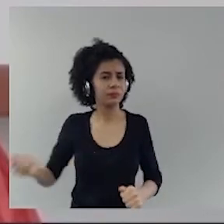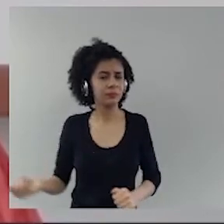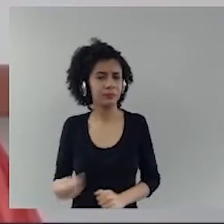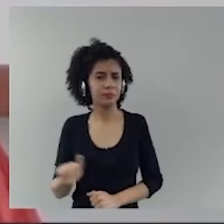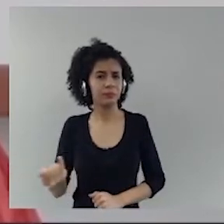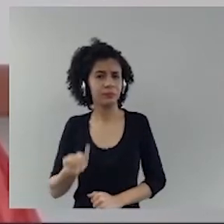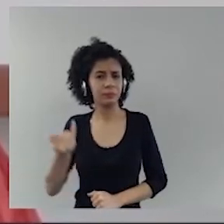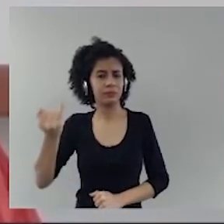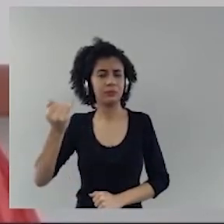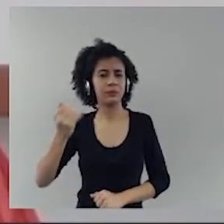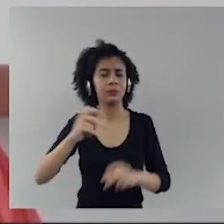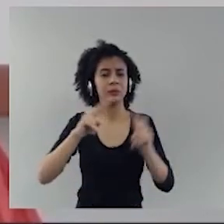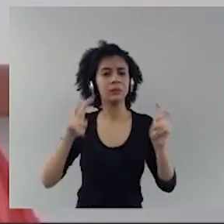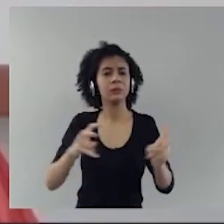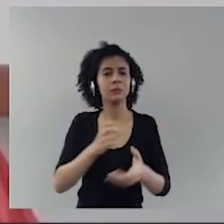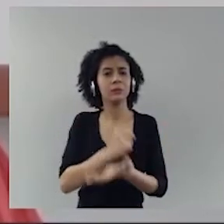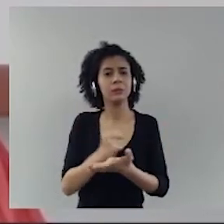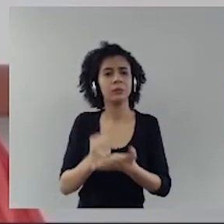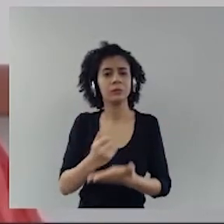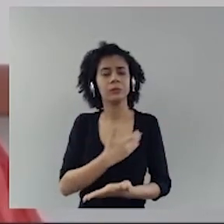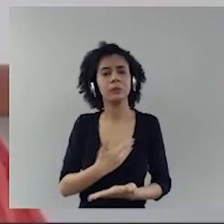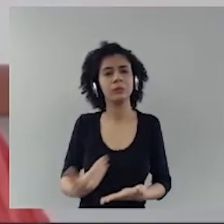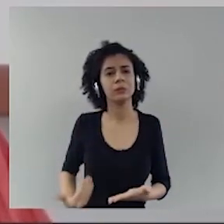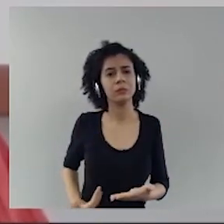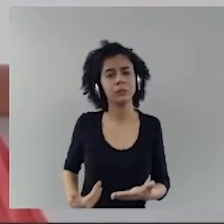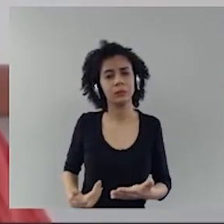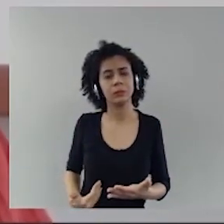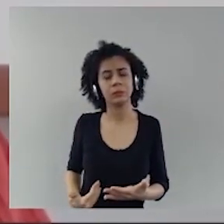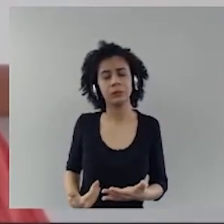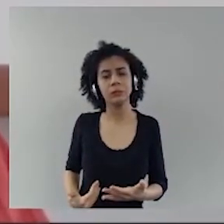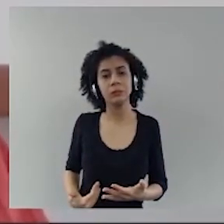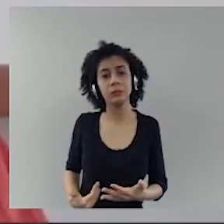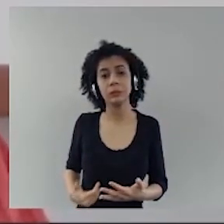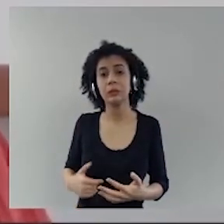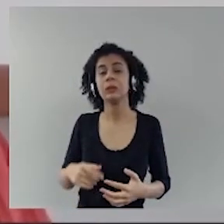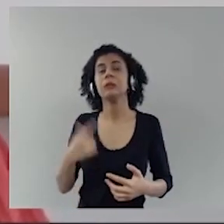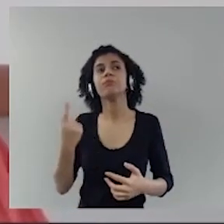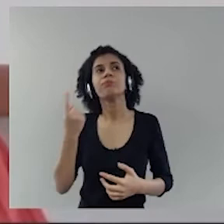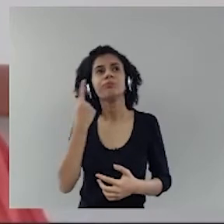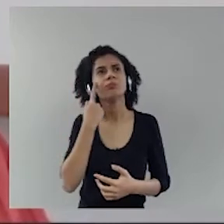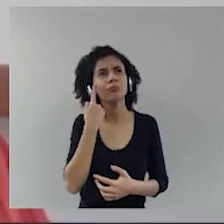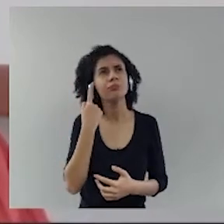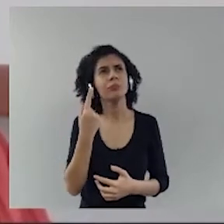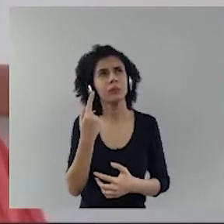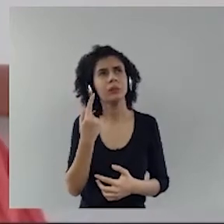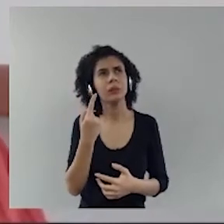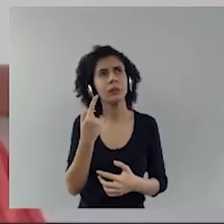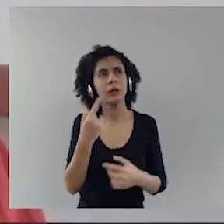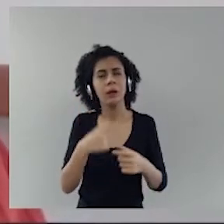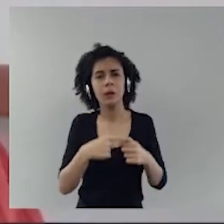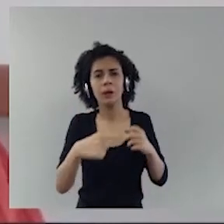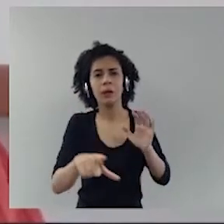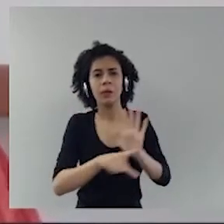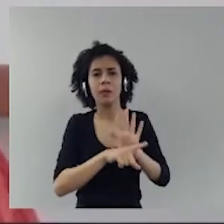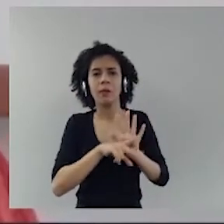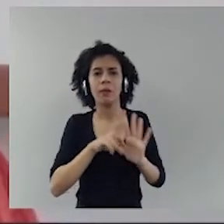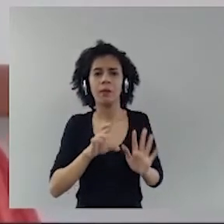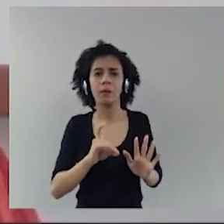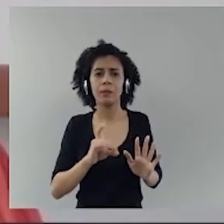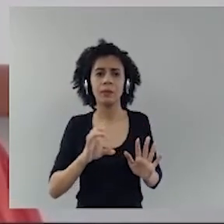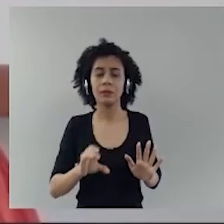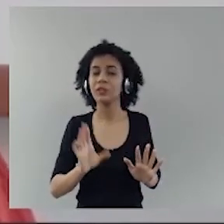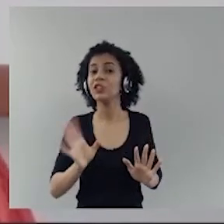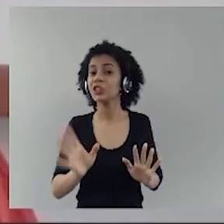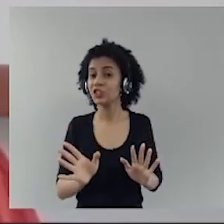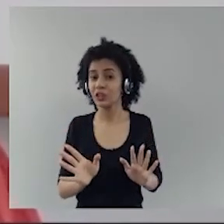importante em matéria de contratações públicas a ideia de estender a lei do rdc de